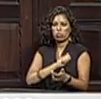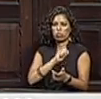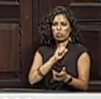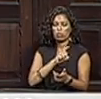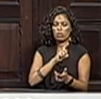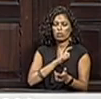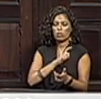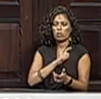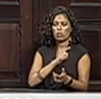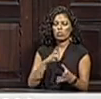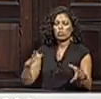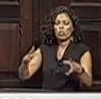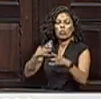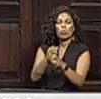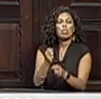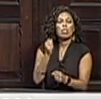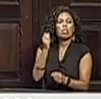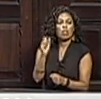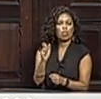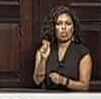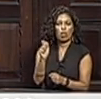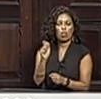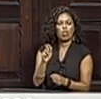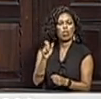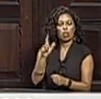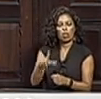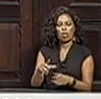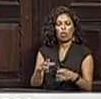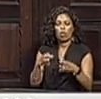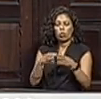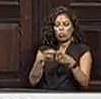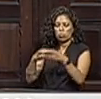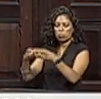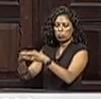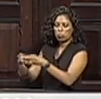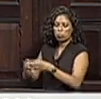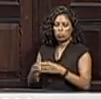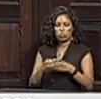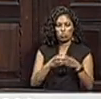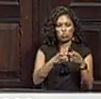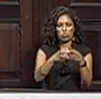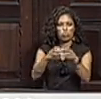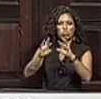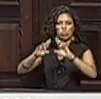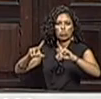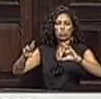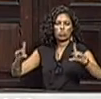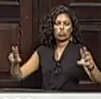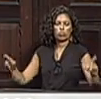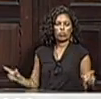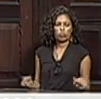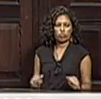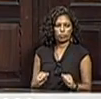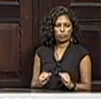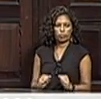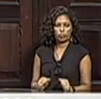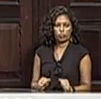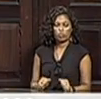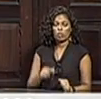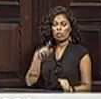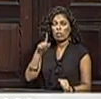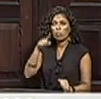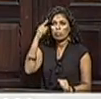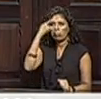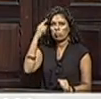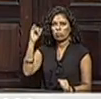várias bancadas aqui da casa, discute e no final sai uma resultante fruto desse debate. Então é